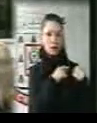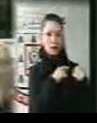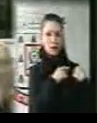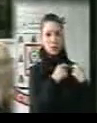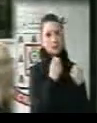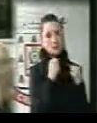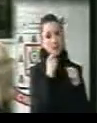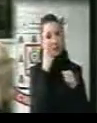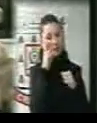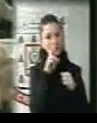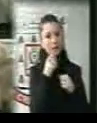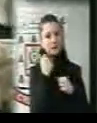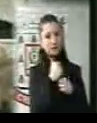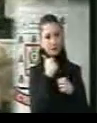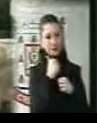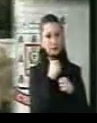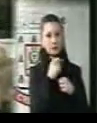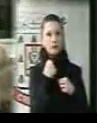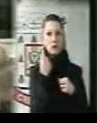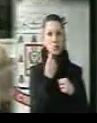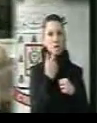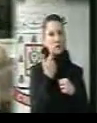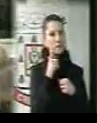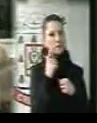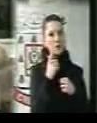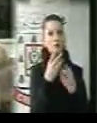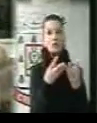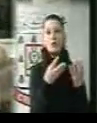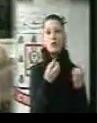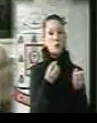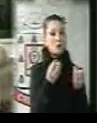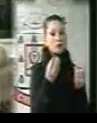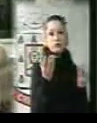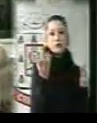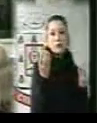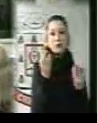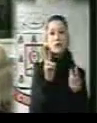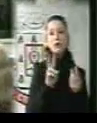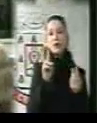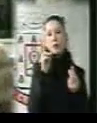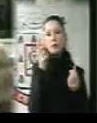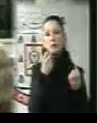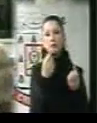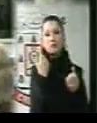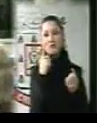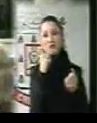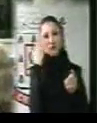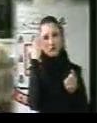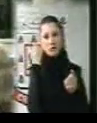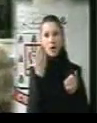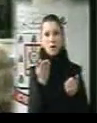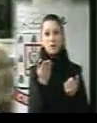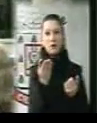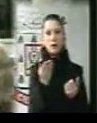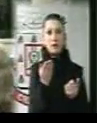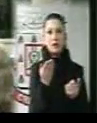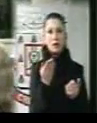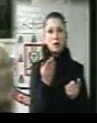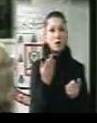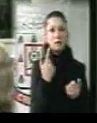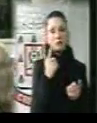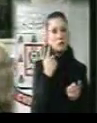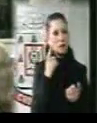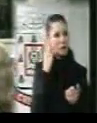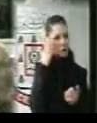pleito. Até porque nós não temos noção de valor, eu confesso para vocês que eu não tenho na minha